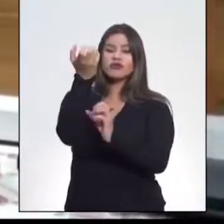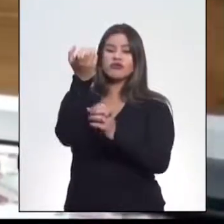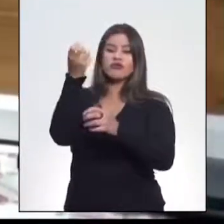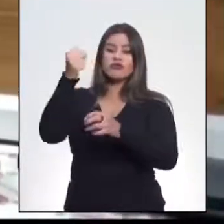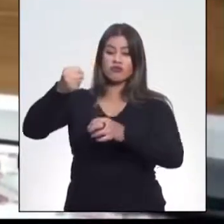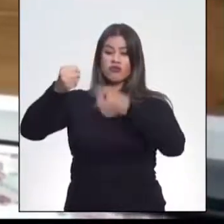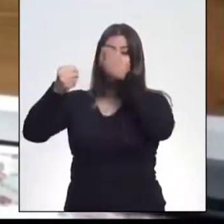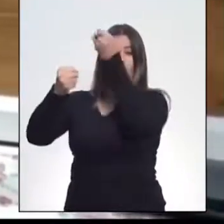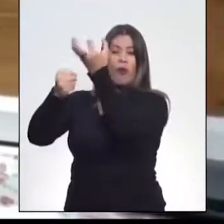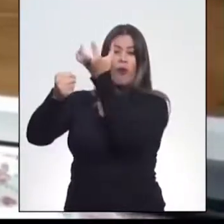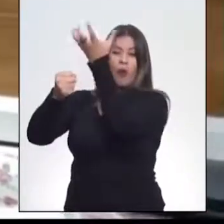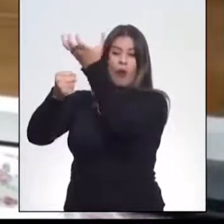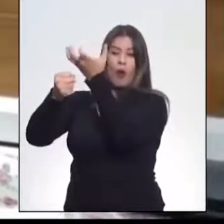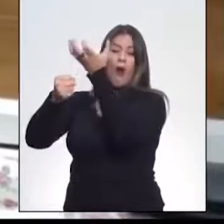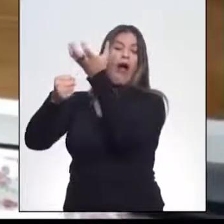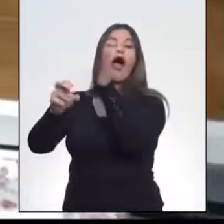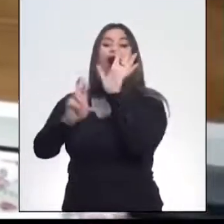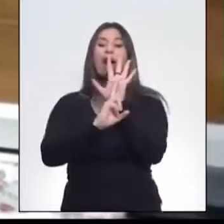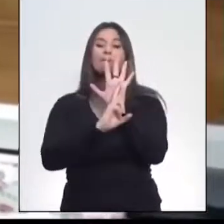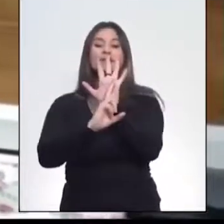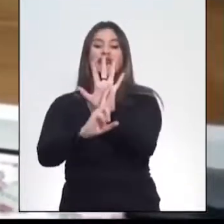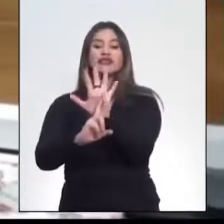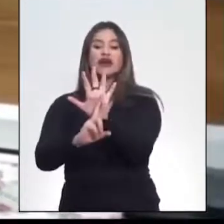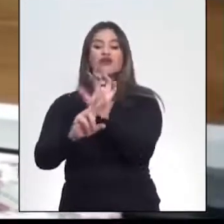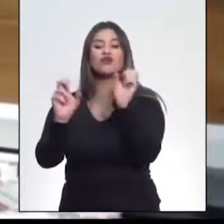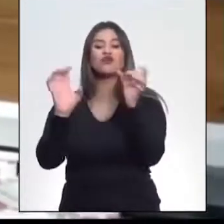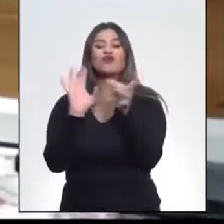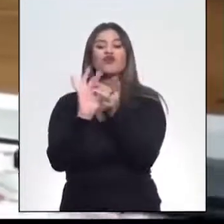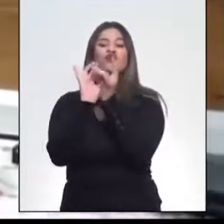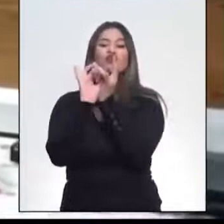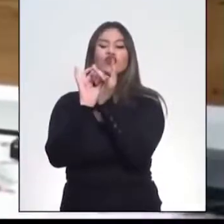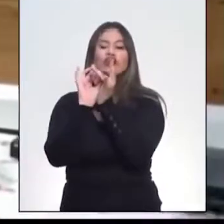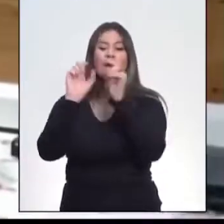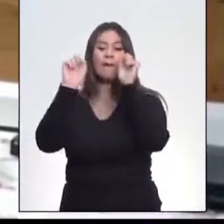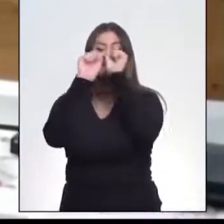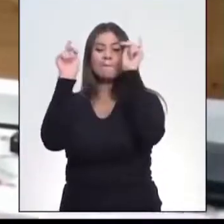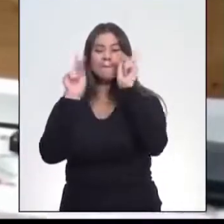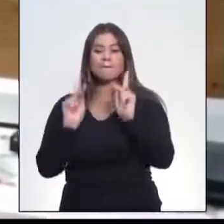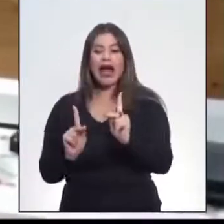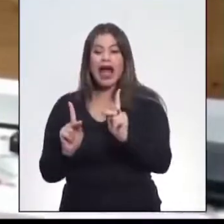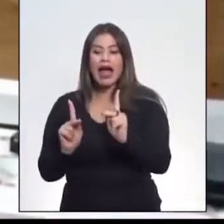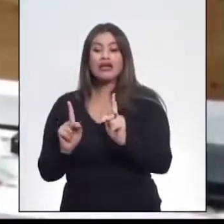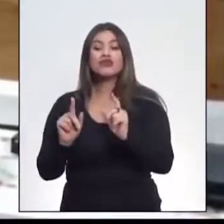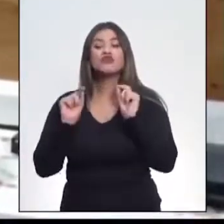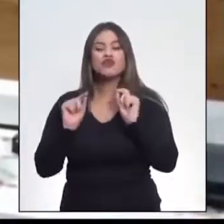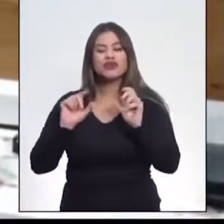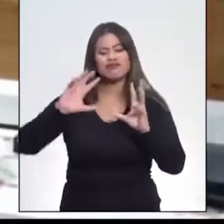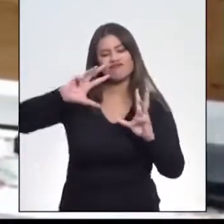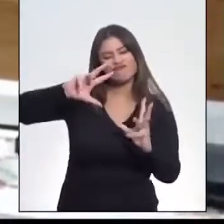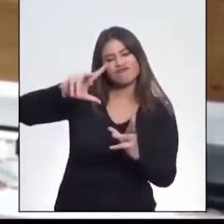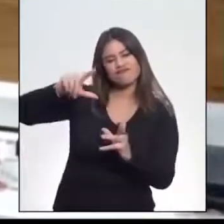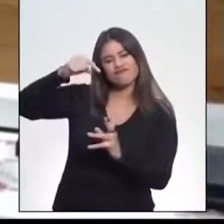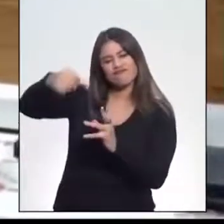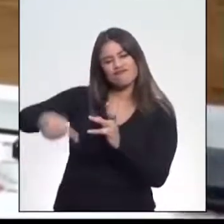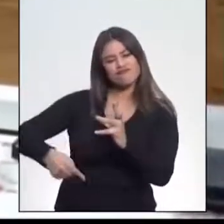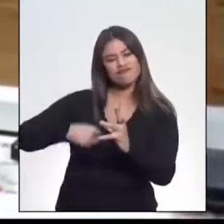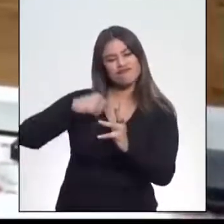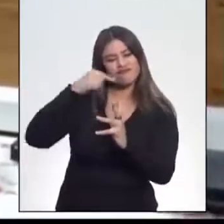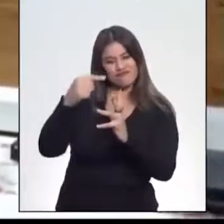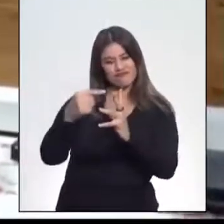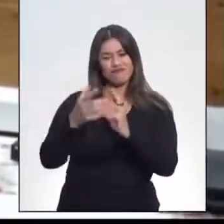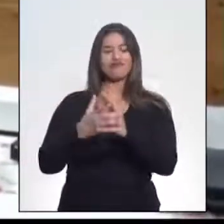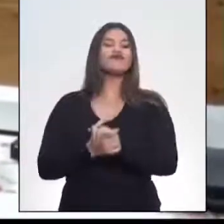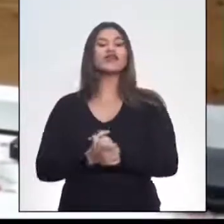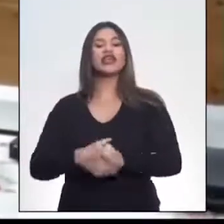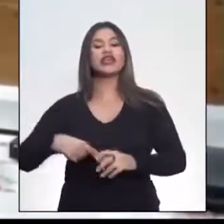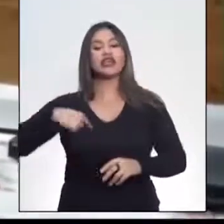união EA paz no mundo inteiro e eu posso relembrar destes momentos pois eu tenho um material